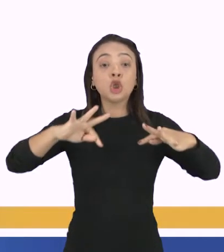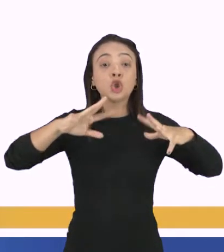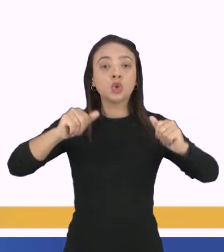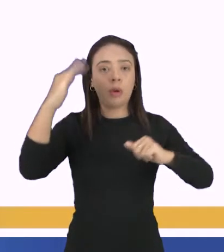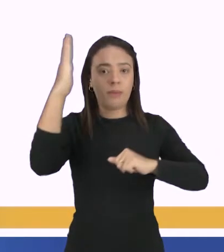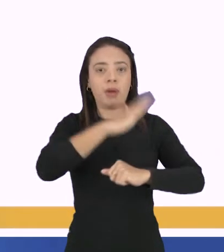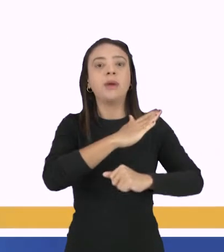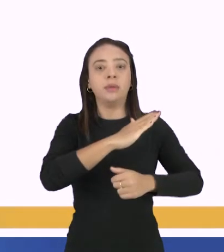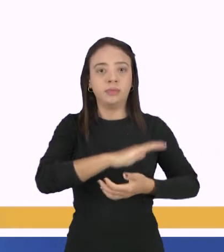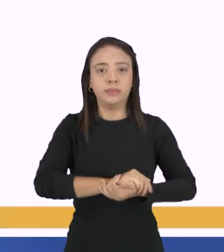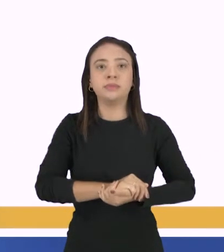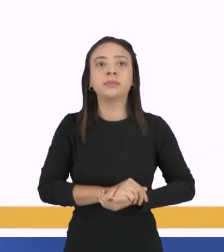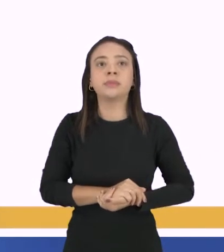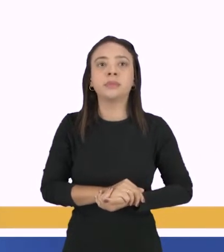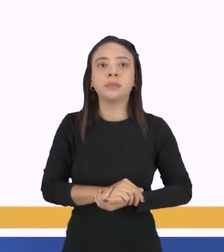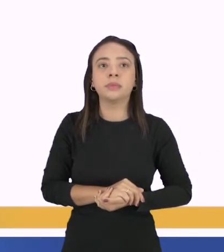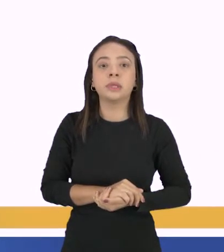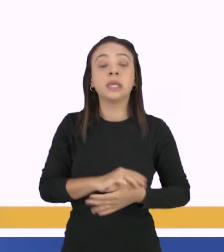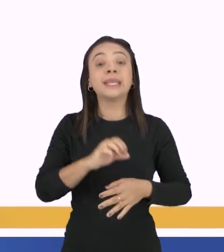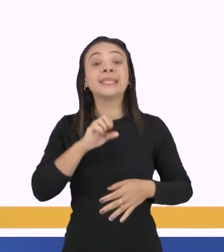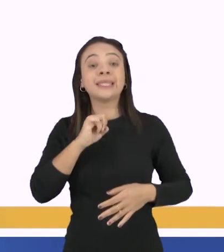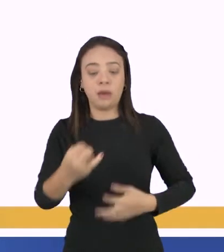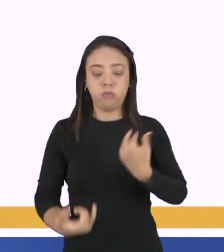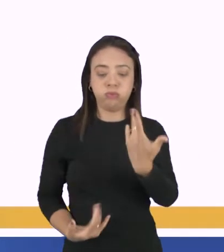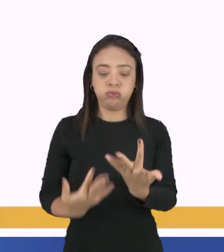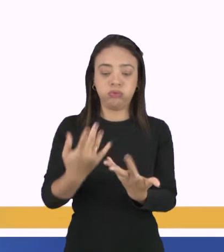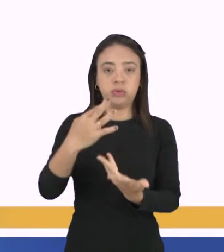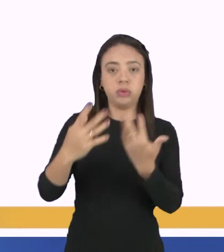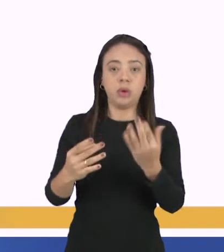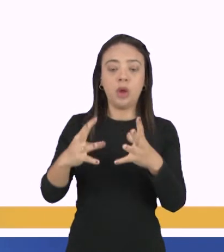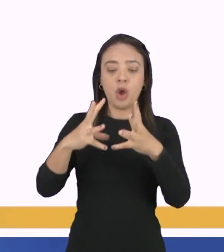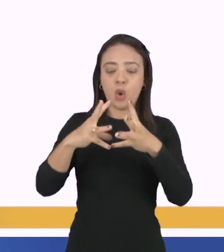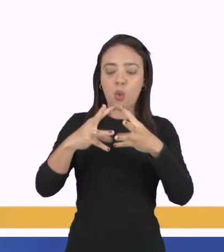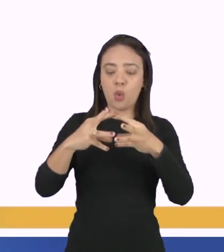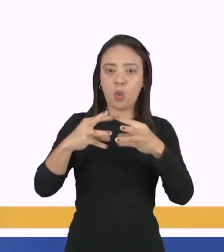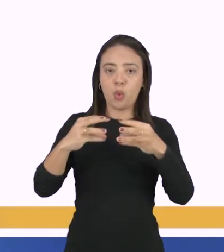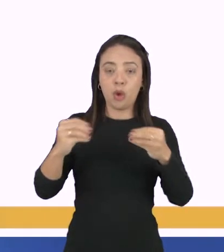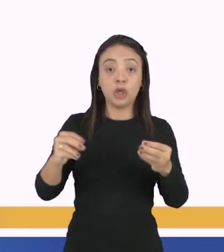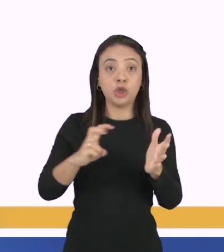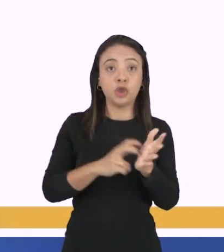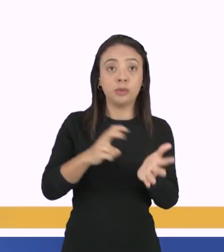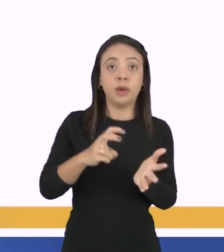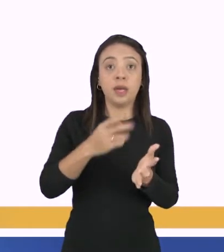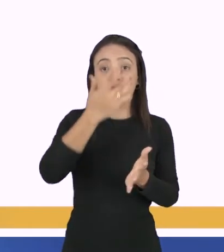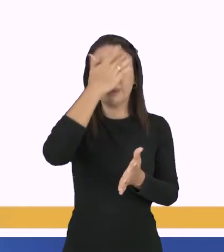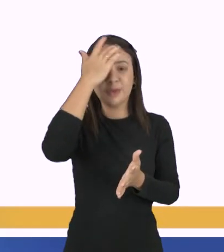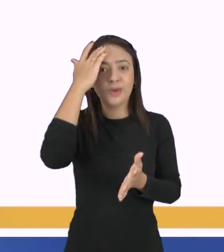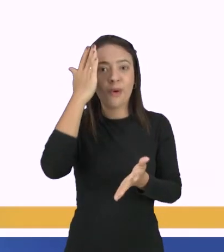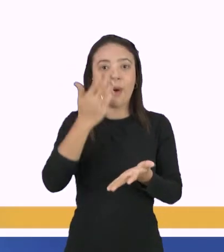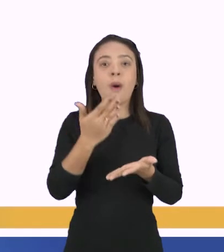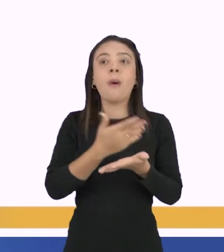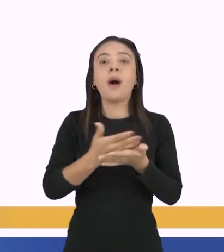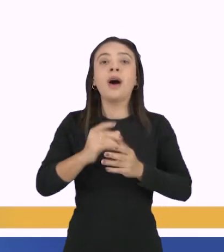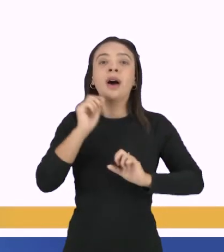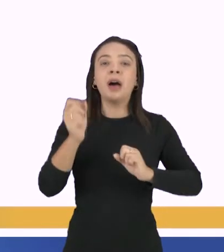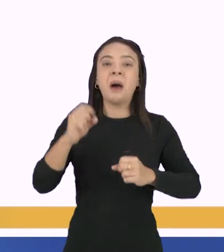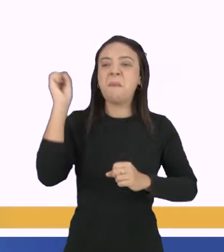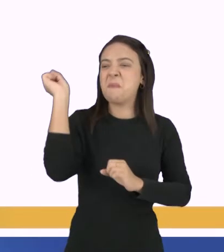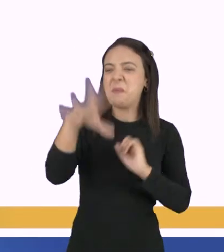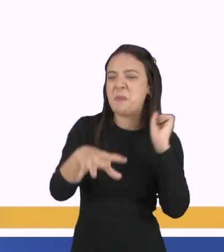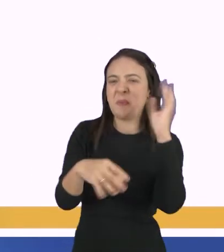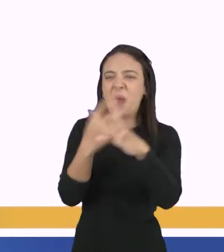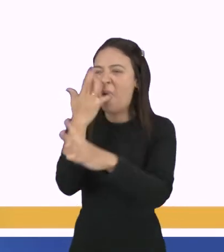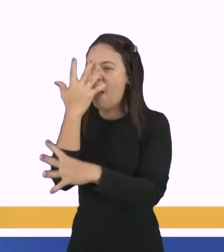maldades. Quando essas fogueiras se apagam pela manhã, a celebração começa com diversas pessoas jogando pó e tinta colorida uma